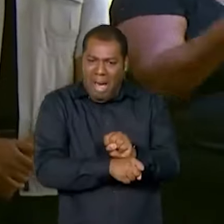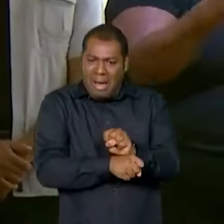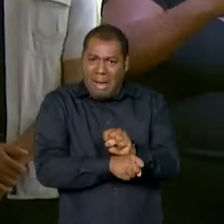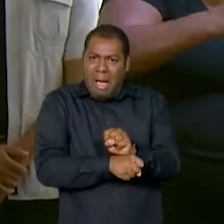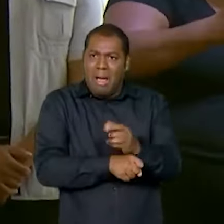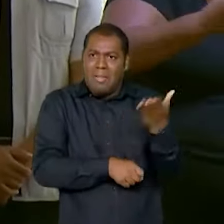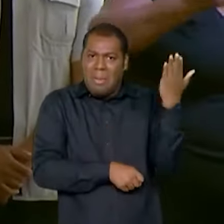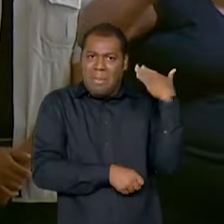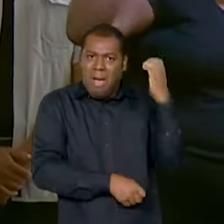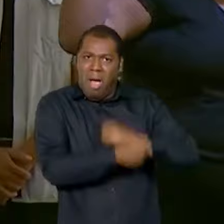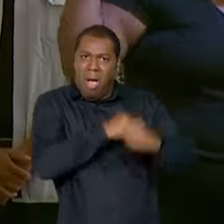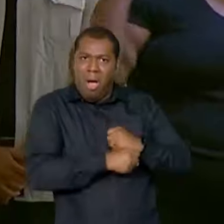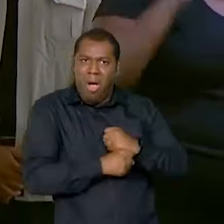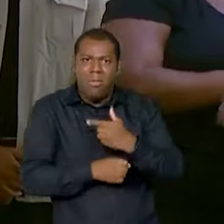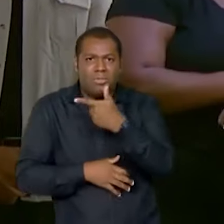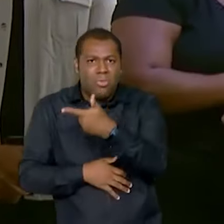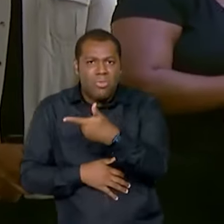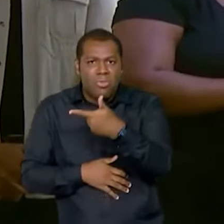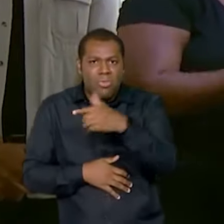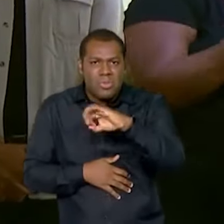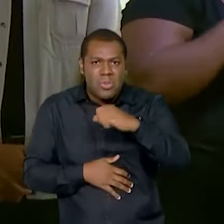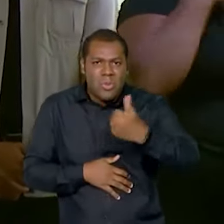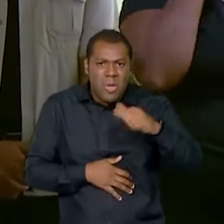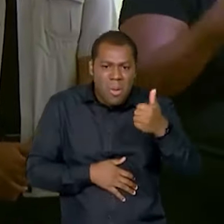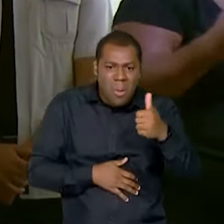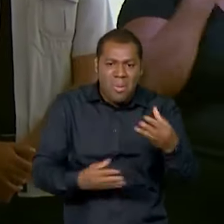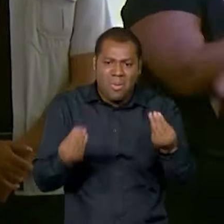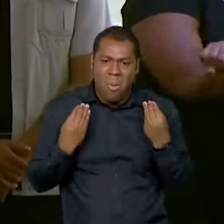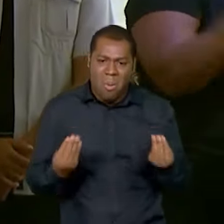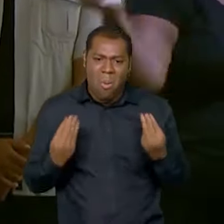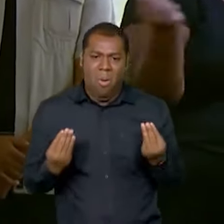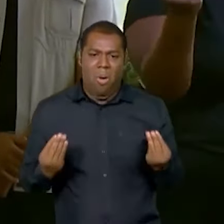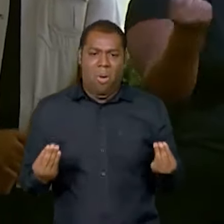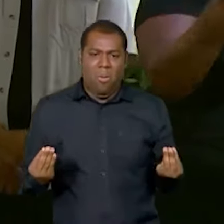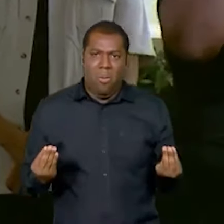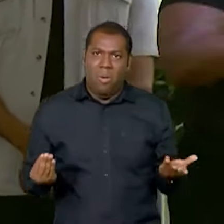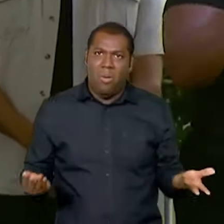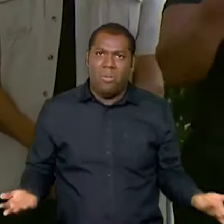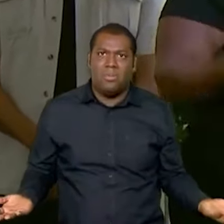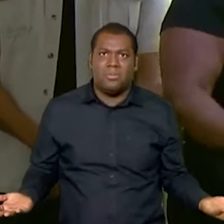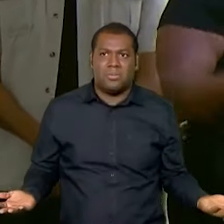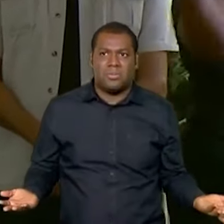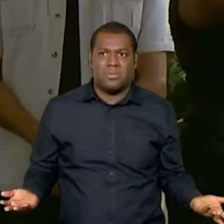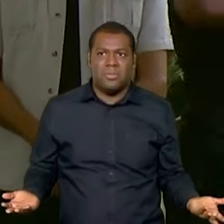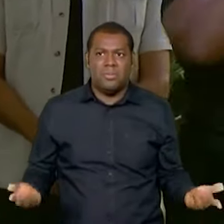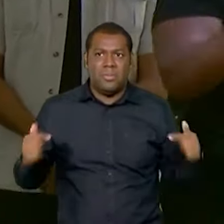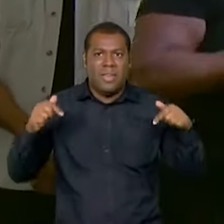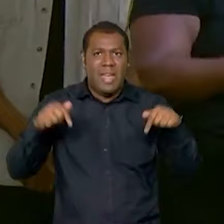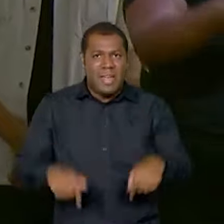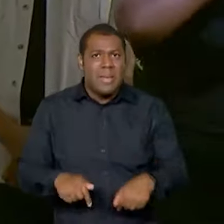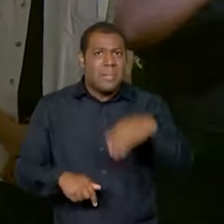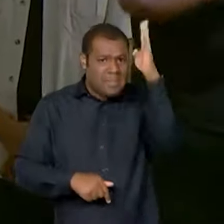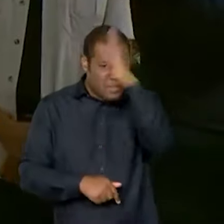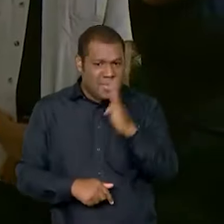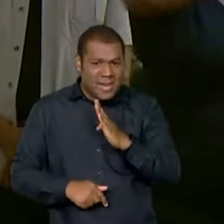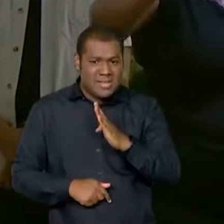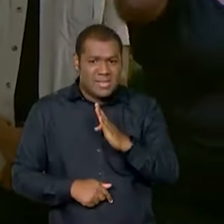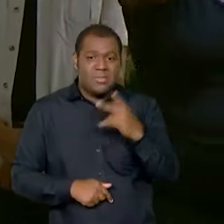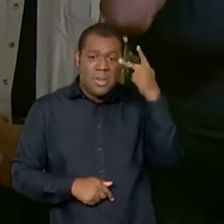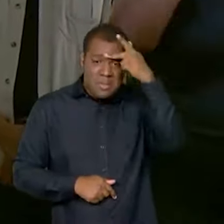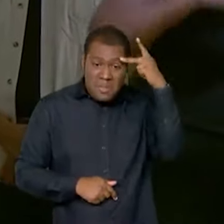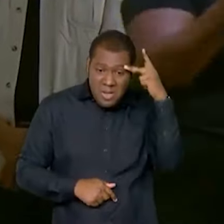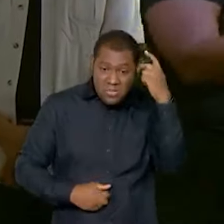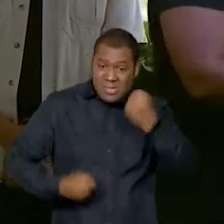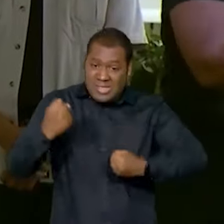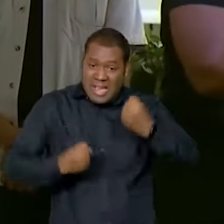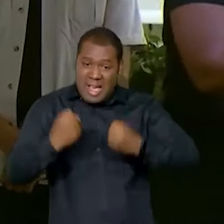2011? Não é possível. Porque no Brasil, você tem gente que tem carro